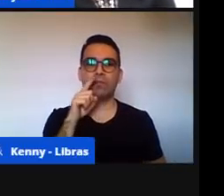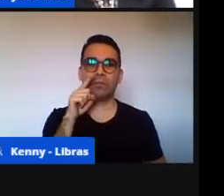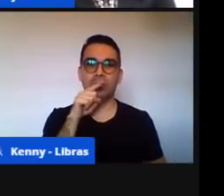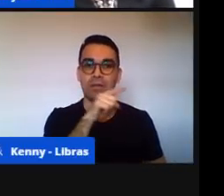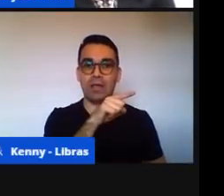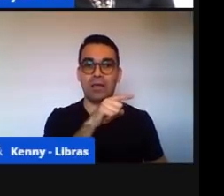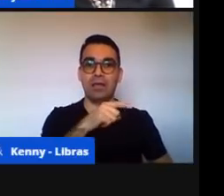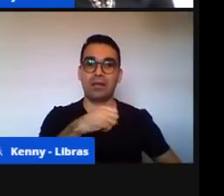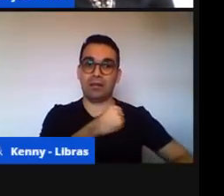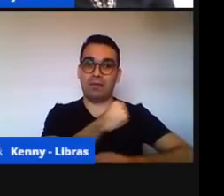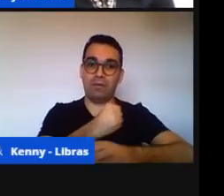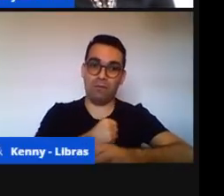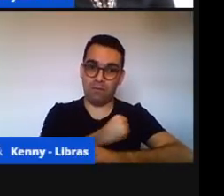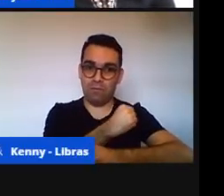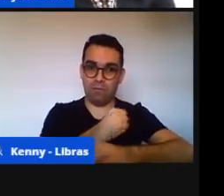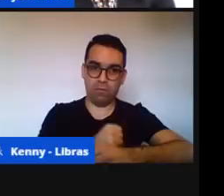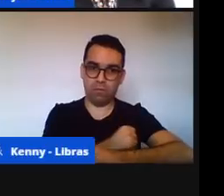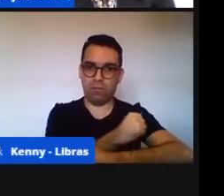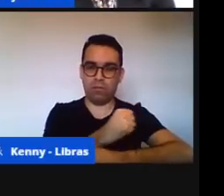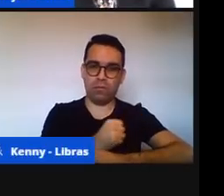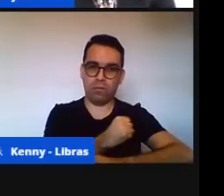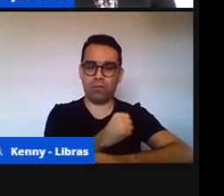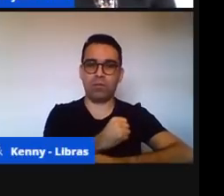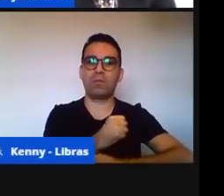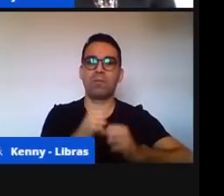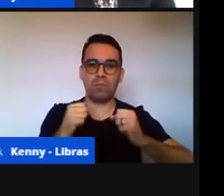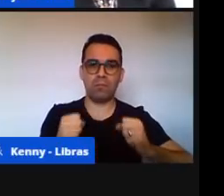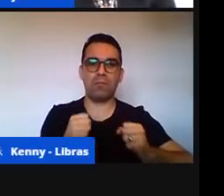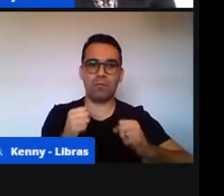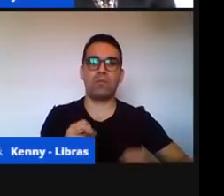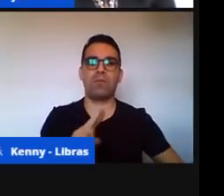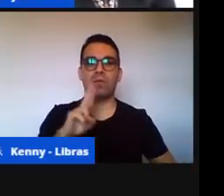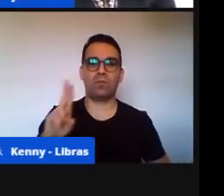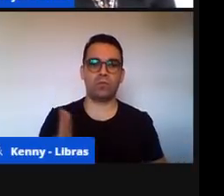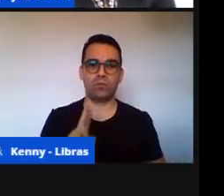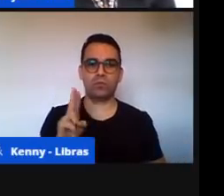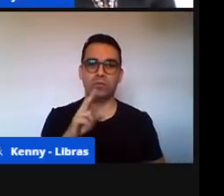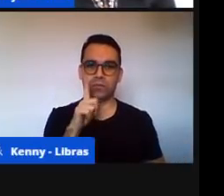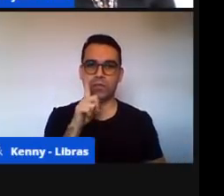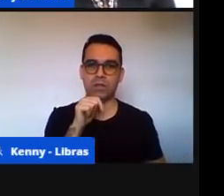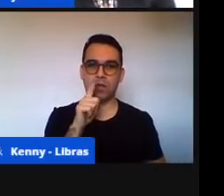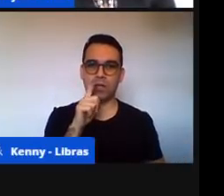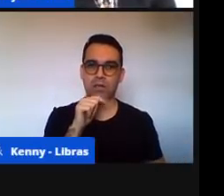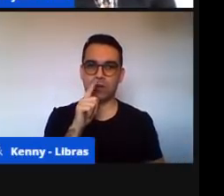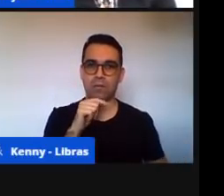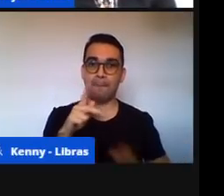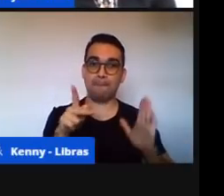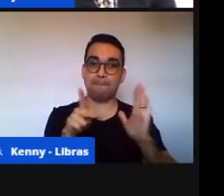para desinfecção de bancadas e utensílios, ela vai ser utilizada